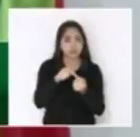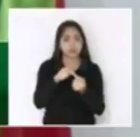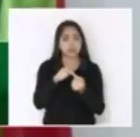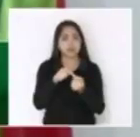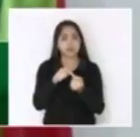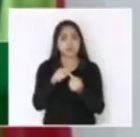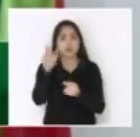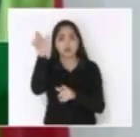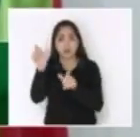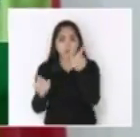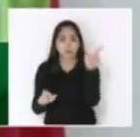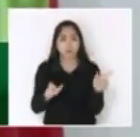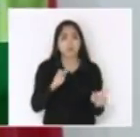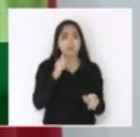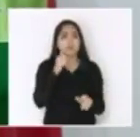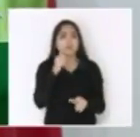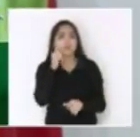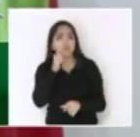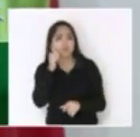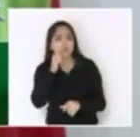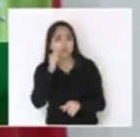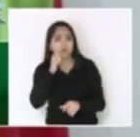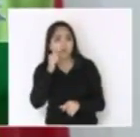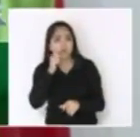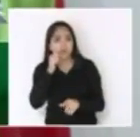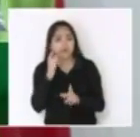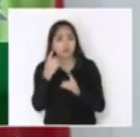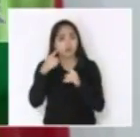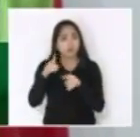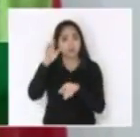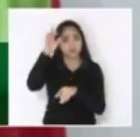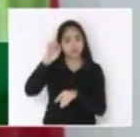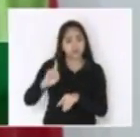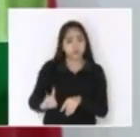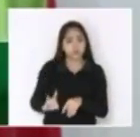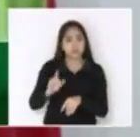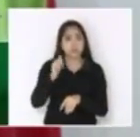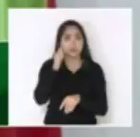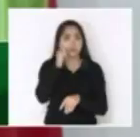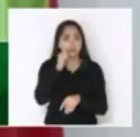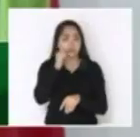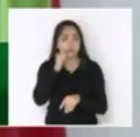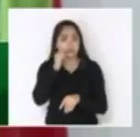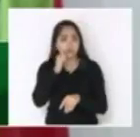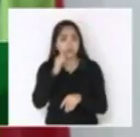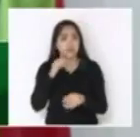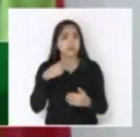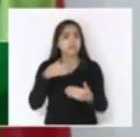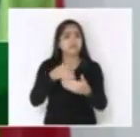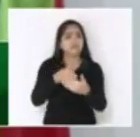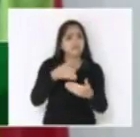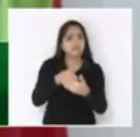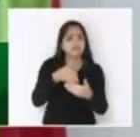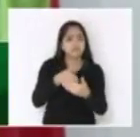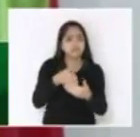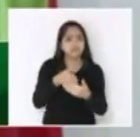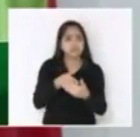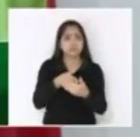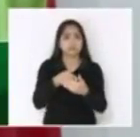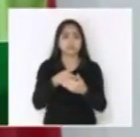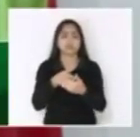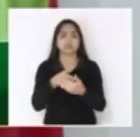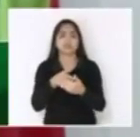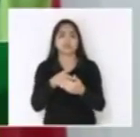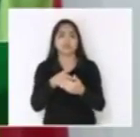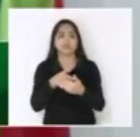mulher, restringir seu direito de decidir, inclusive com tentativas de impedir a distribuição da chamada pílula